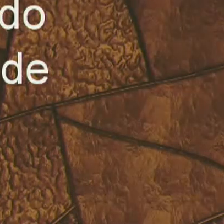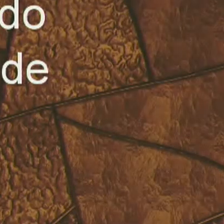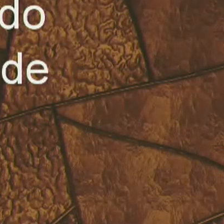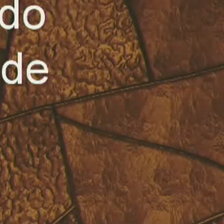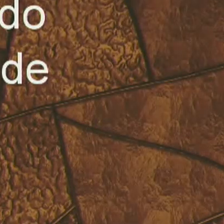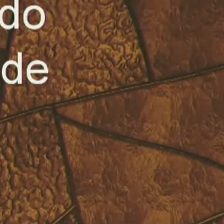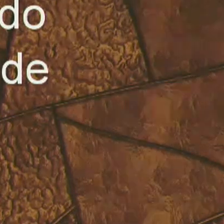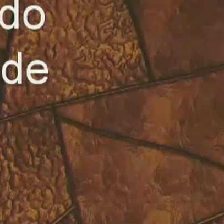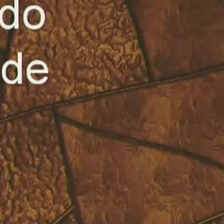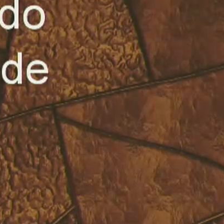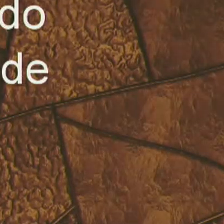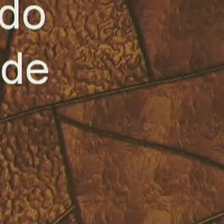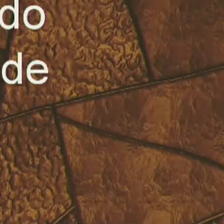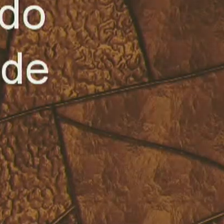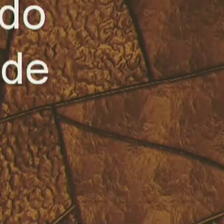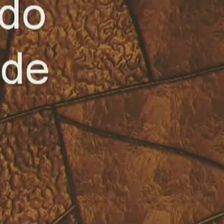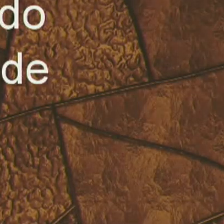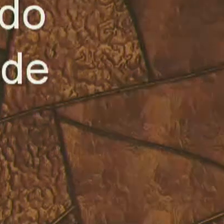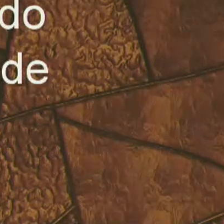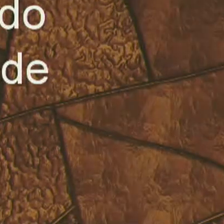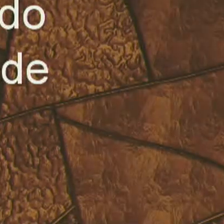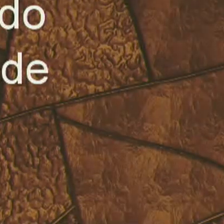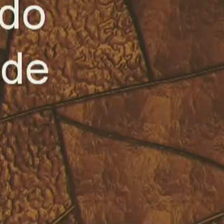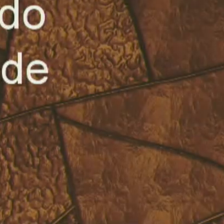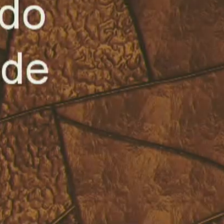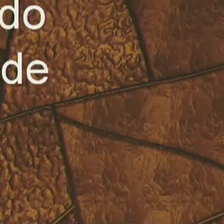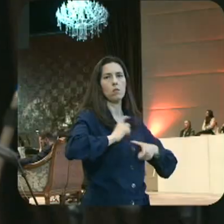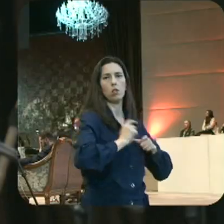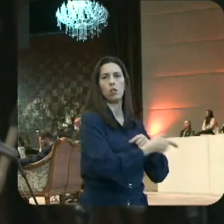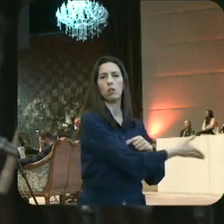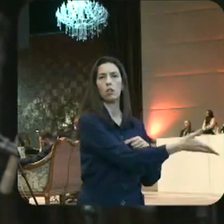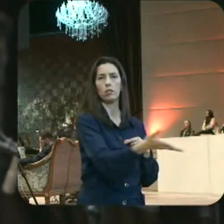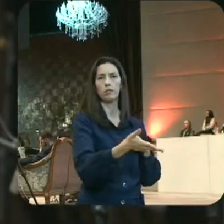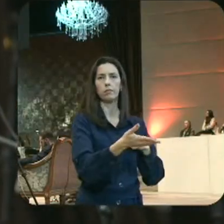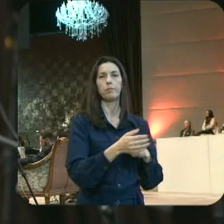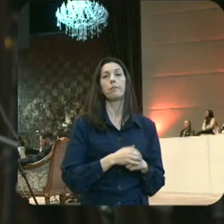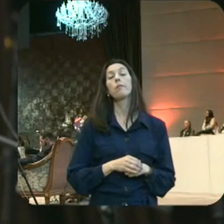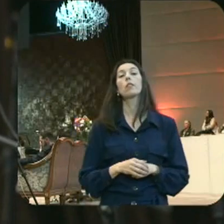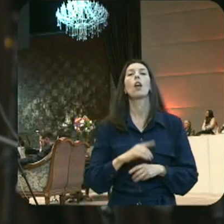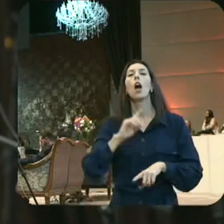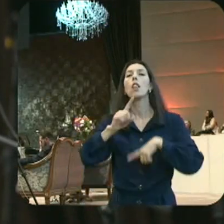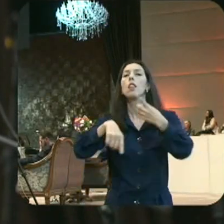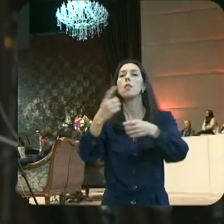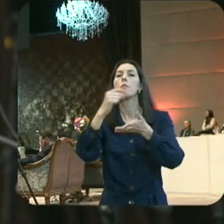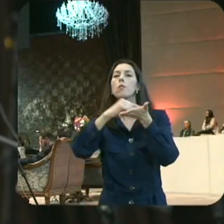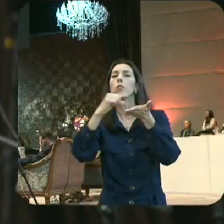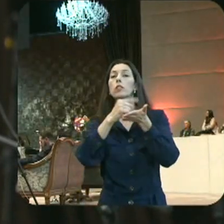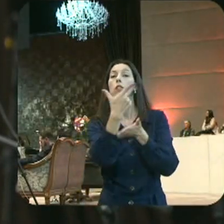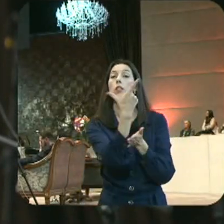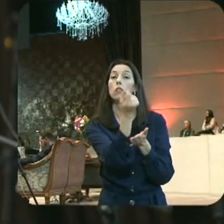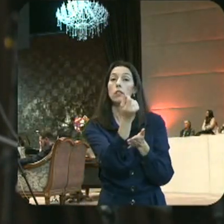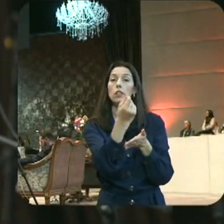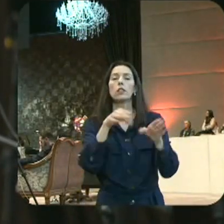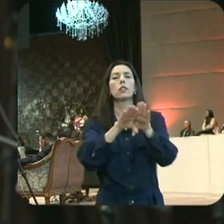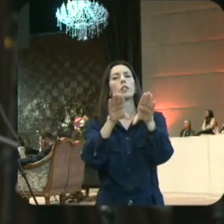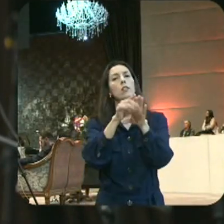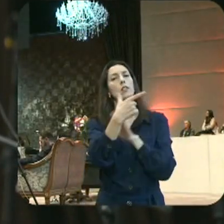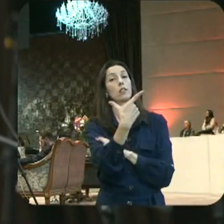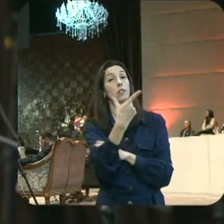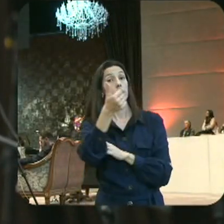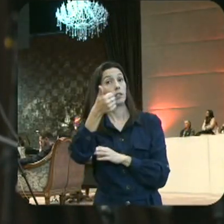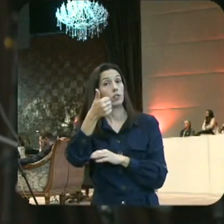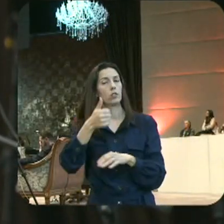acendeu contra os filhos de Israel. E depois, nos versículos 20 e 21, Acã respondeu a